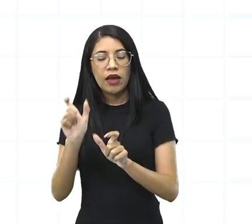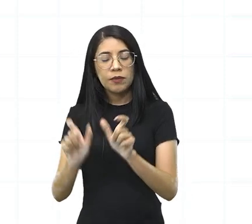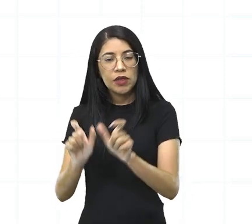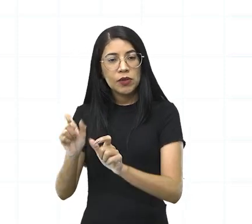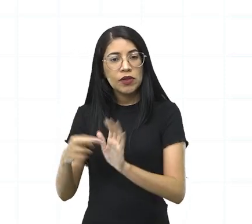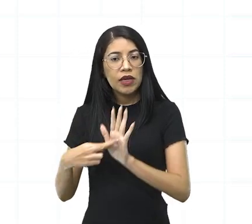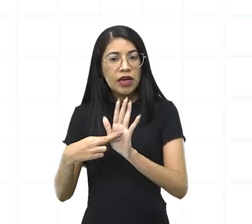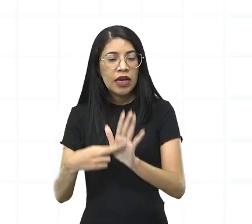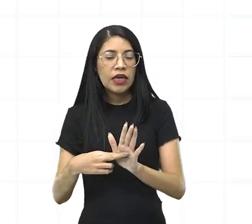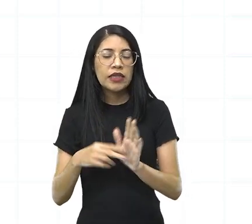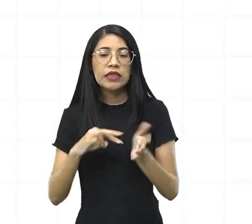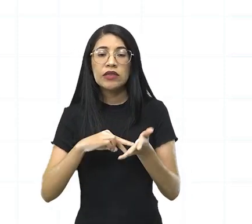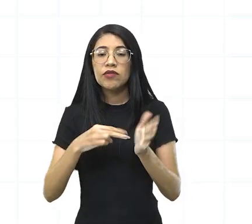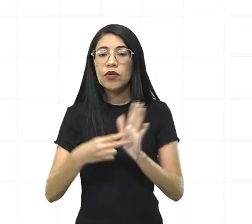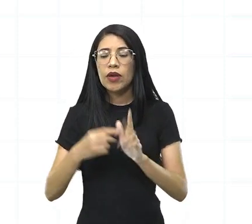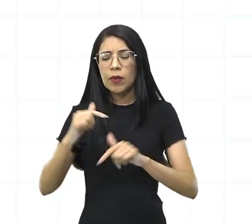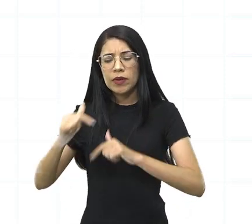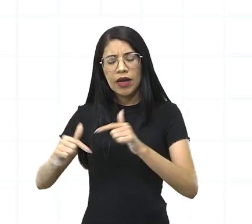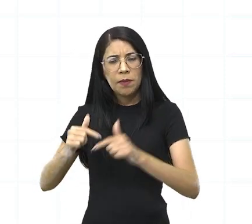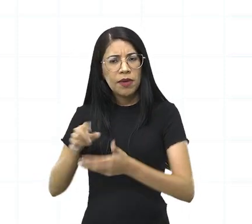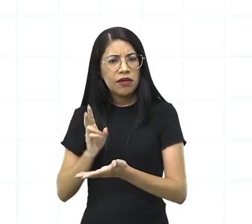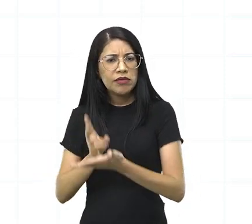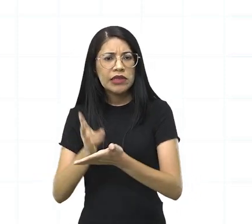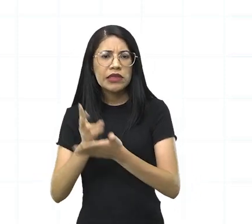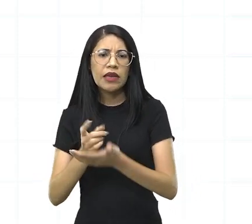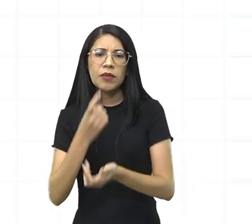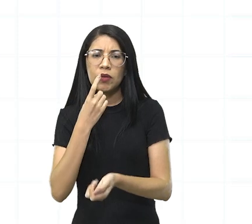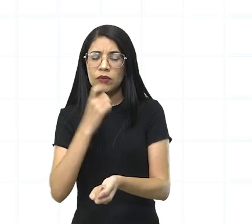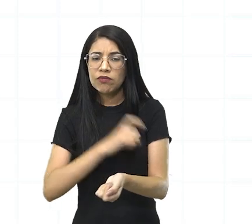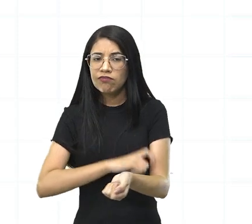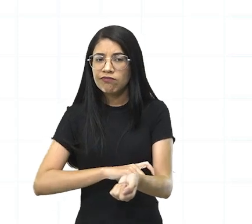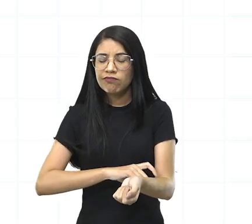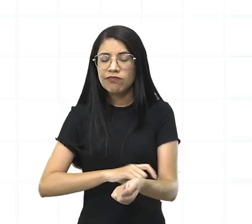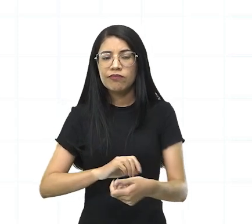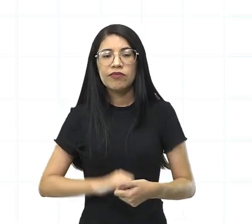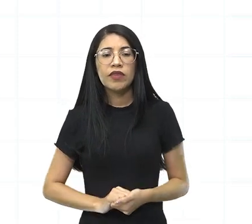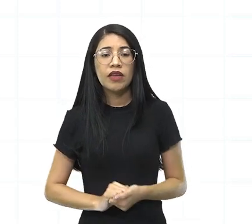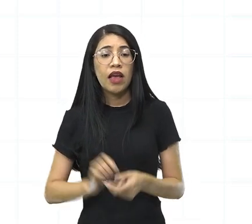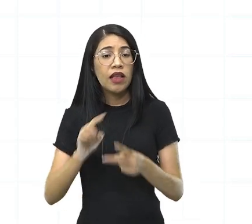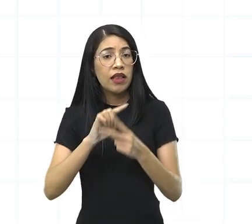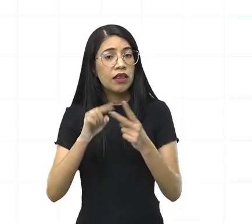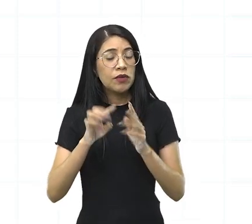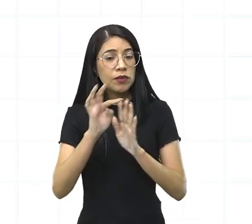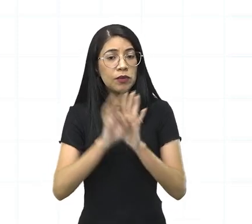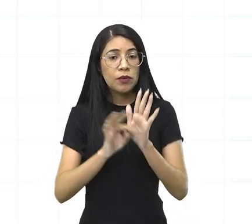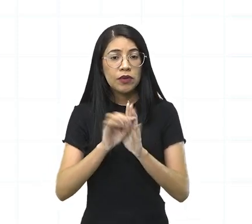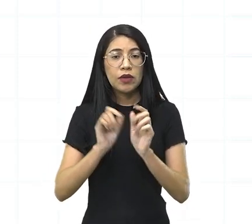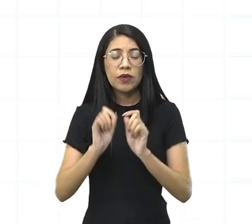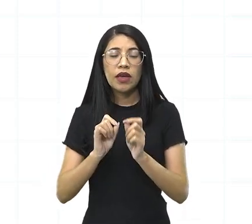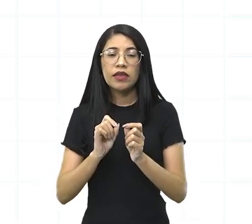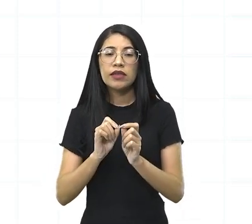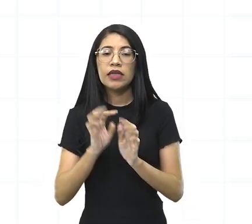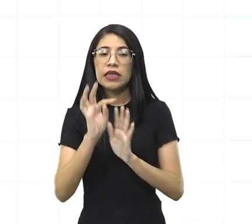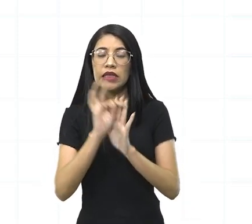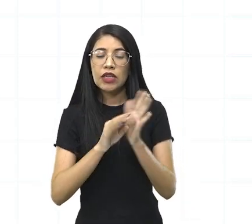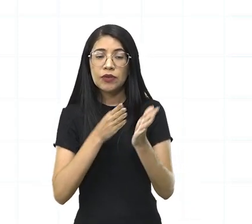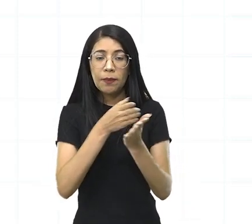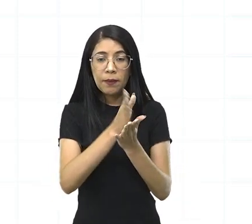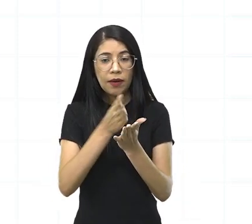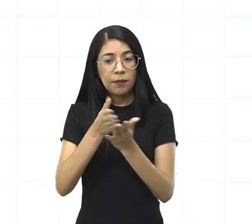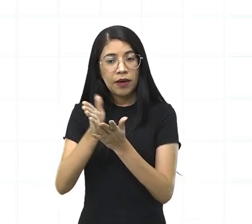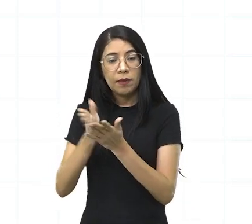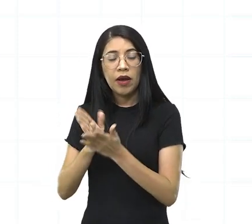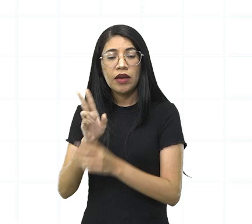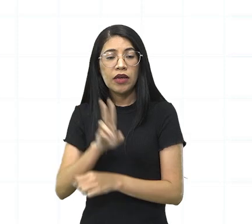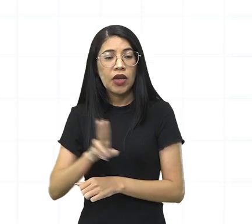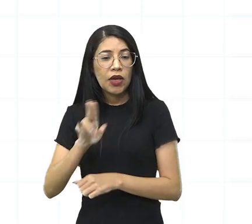representa, o trabalho constante e o sangue que corre nas veias, que eu acabei de falar para vocês. Ambos os textos são multimodais, pois